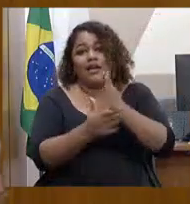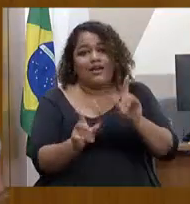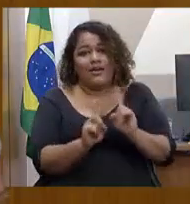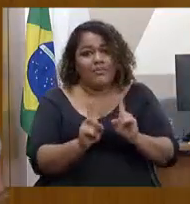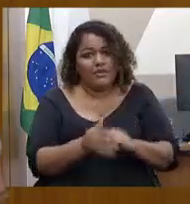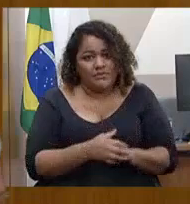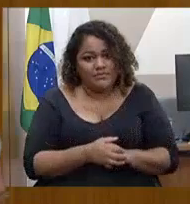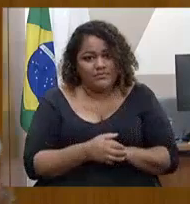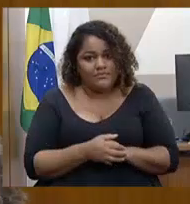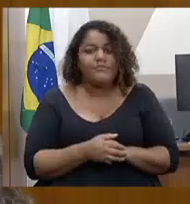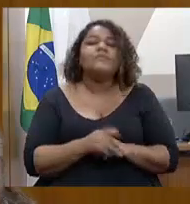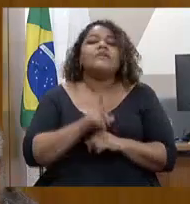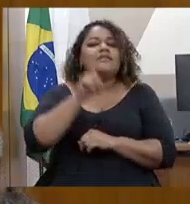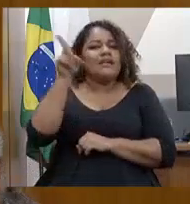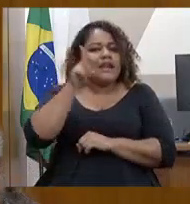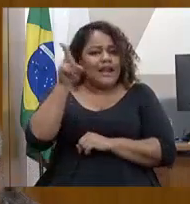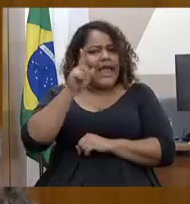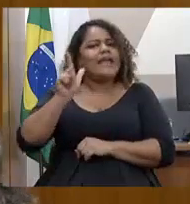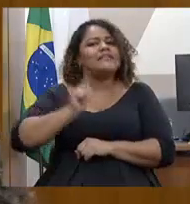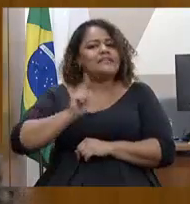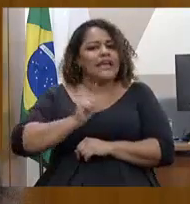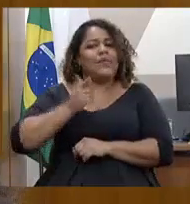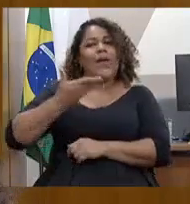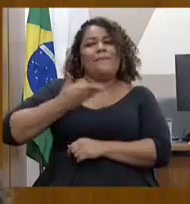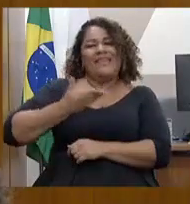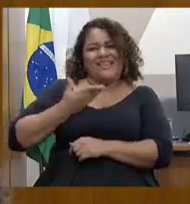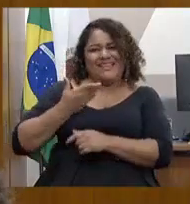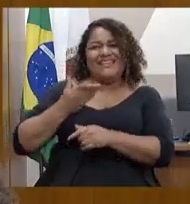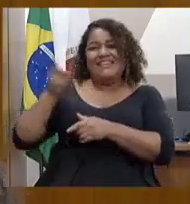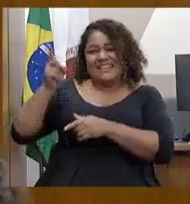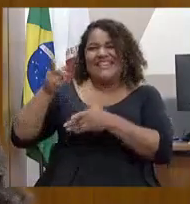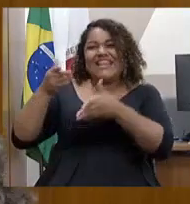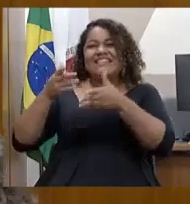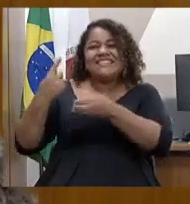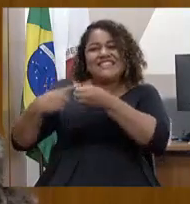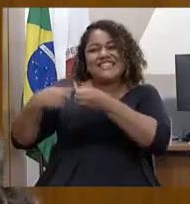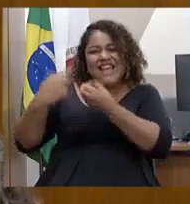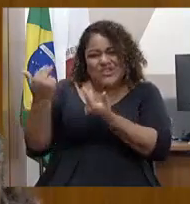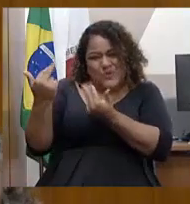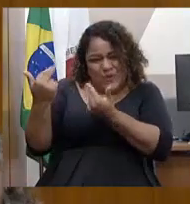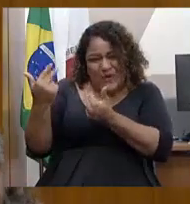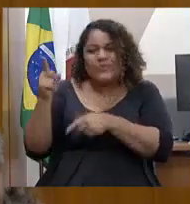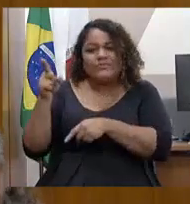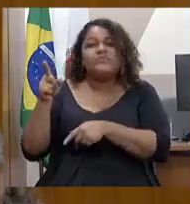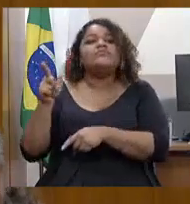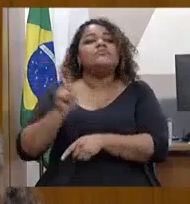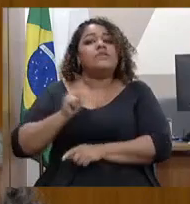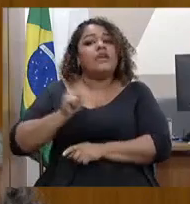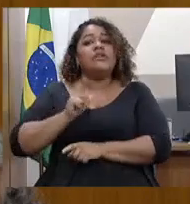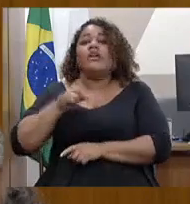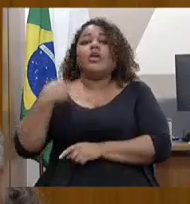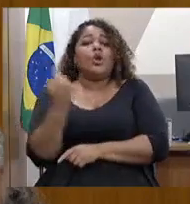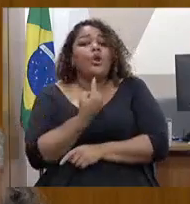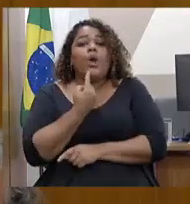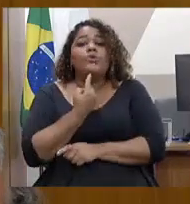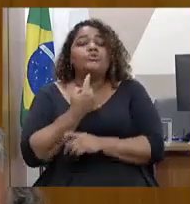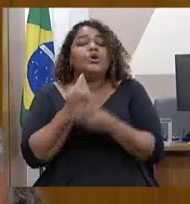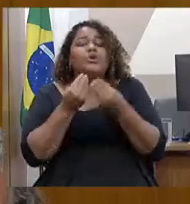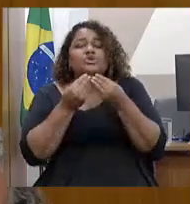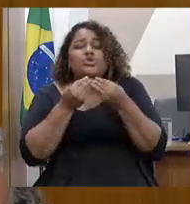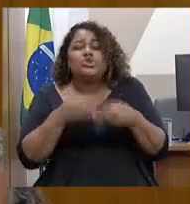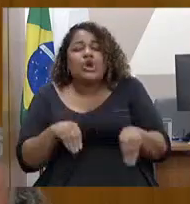Feliz tem uma conterrânea aqui trabalhando ali junto nós somos atingidos por três